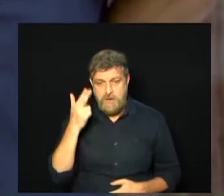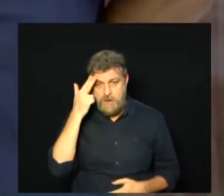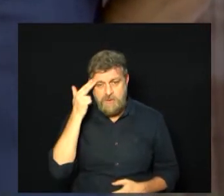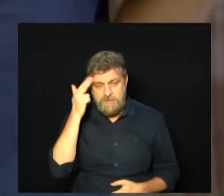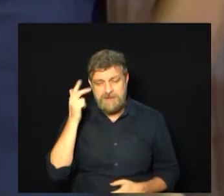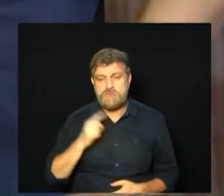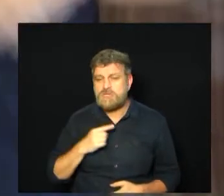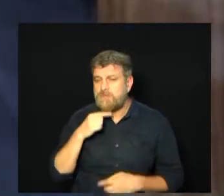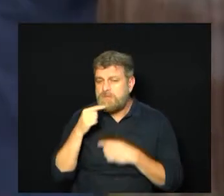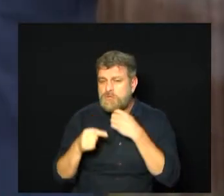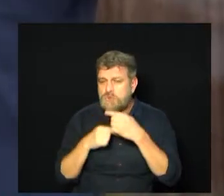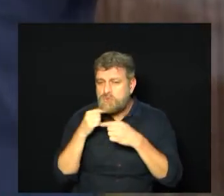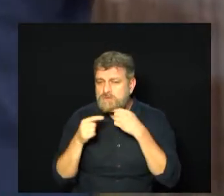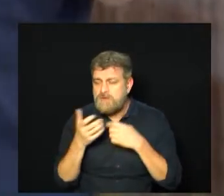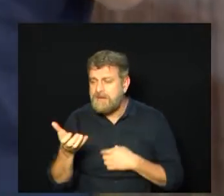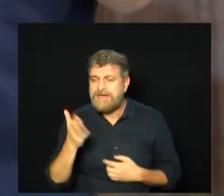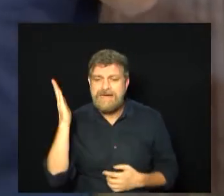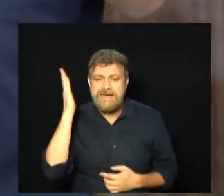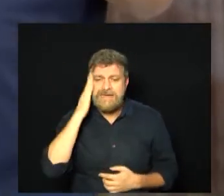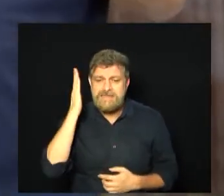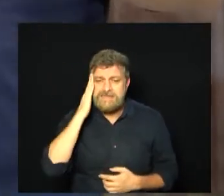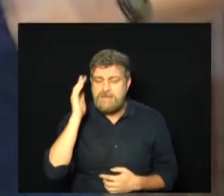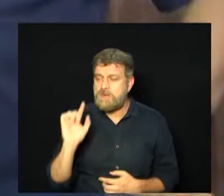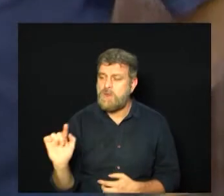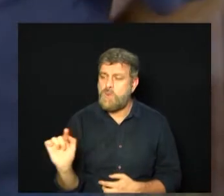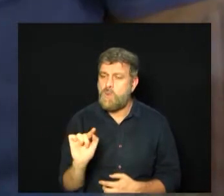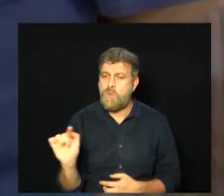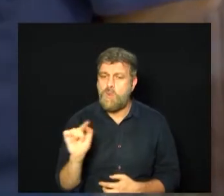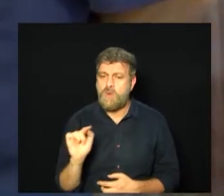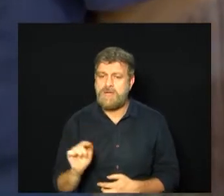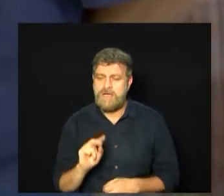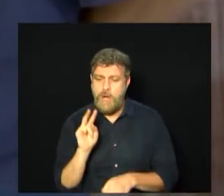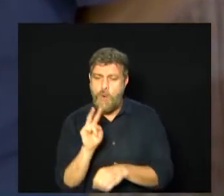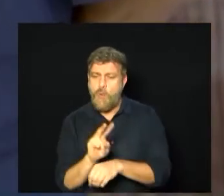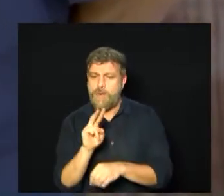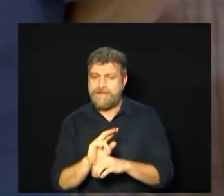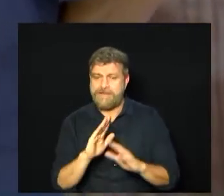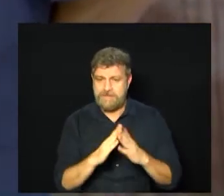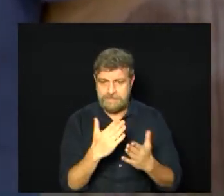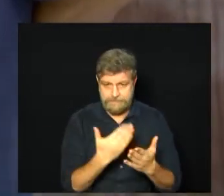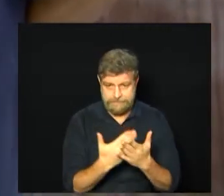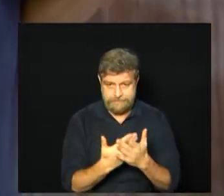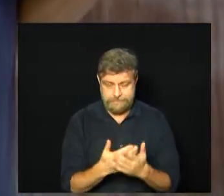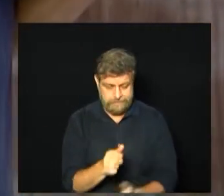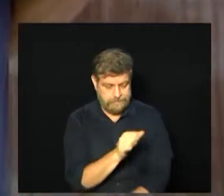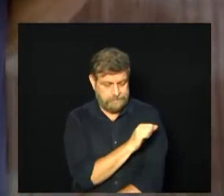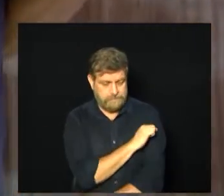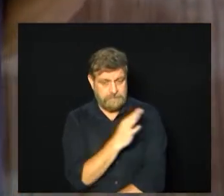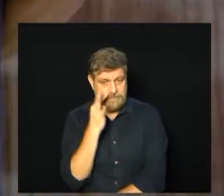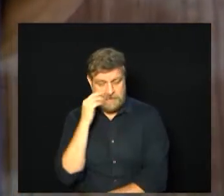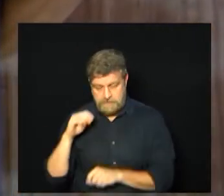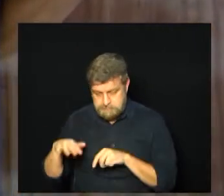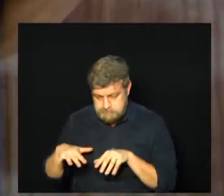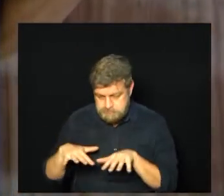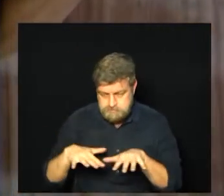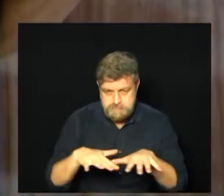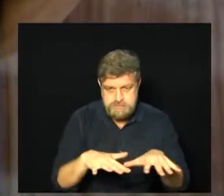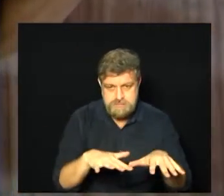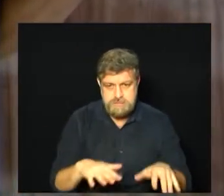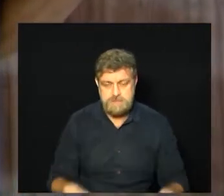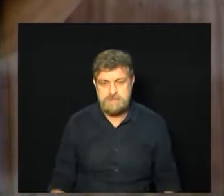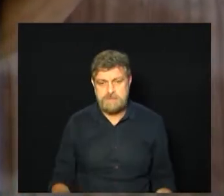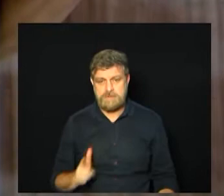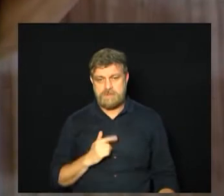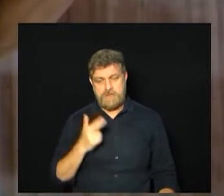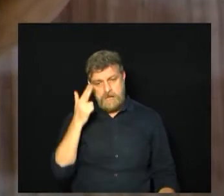com uma dúvida, né, Gabriel, a respeito justamente desse cuidado nas escolas agora com o retorno de 100% dos alunos. Então,